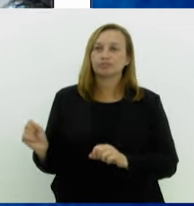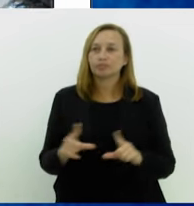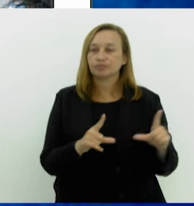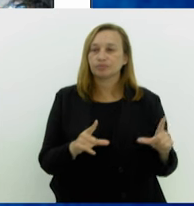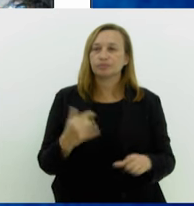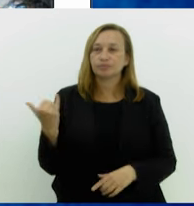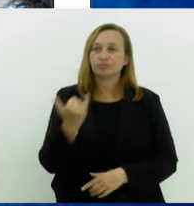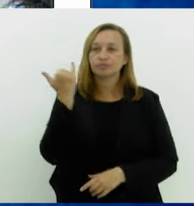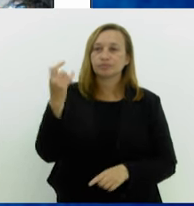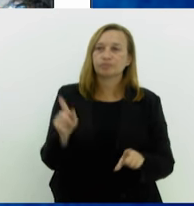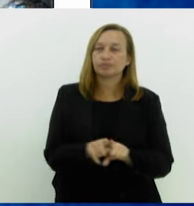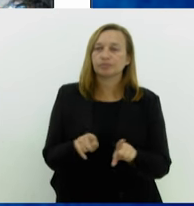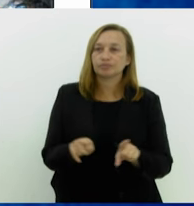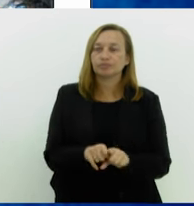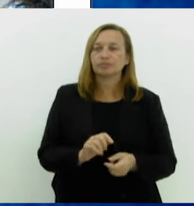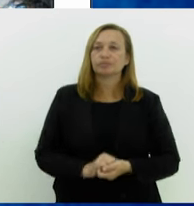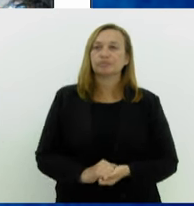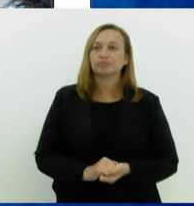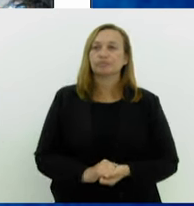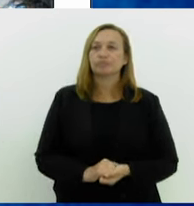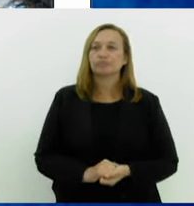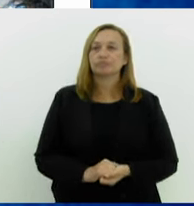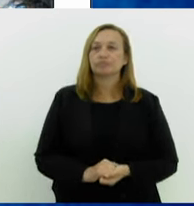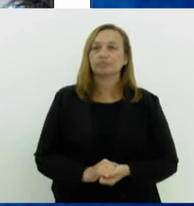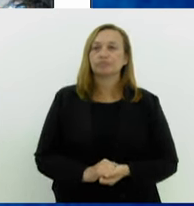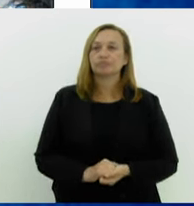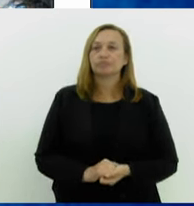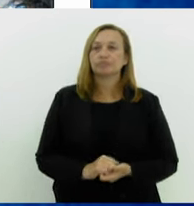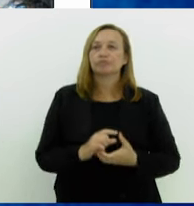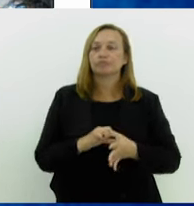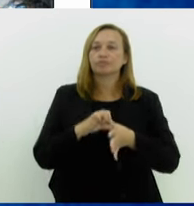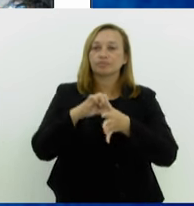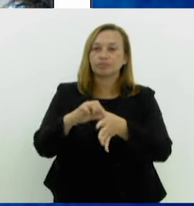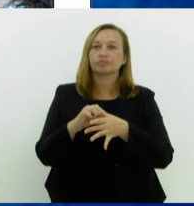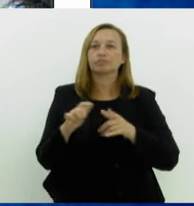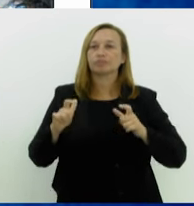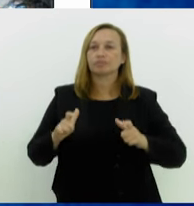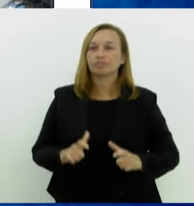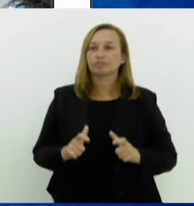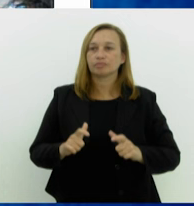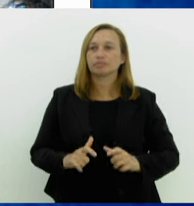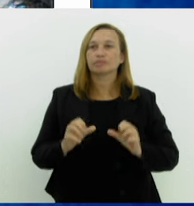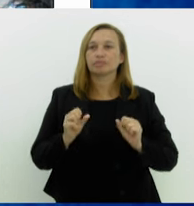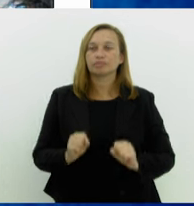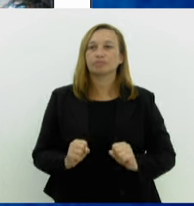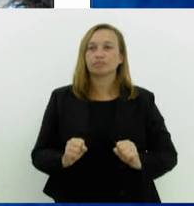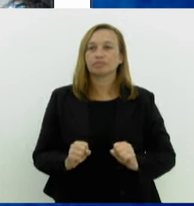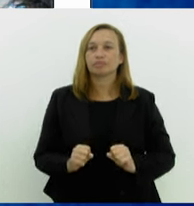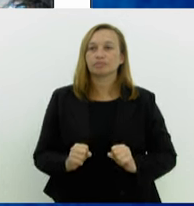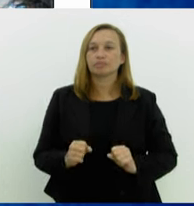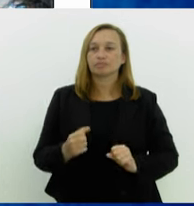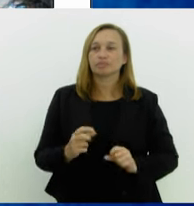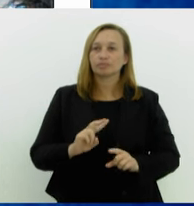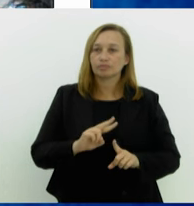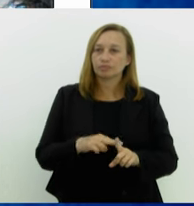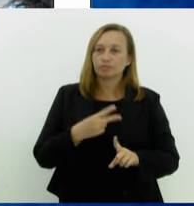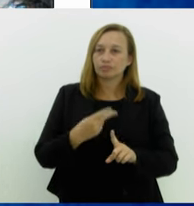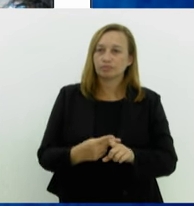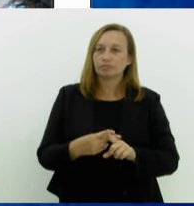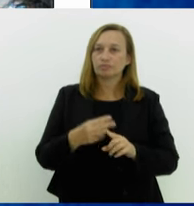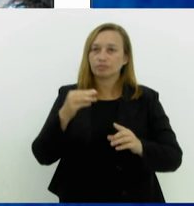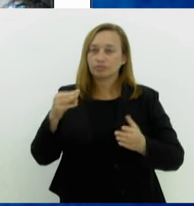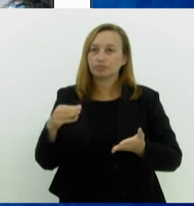importante também vocês podem identificar lideranças locais que podem ser replicadores de